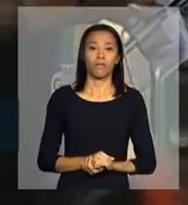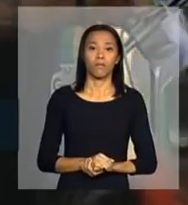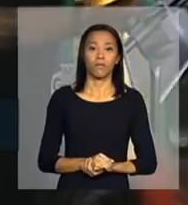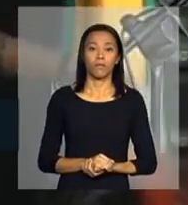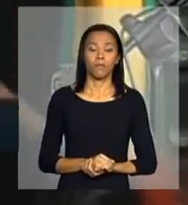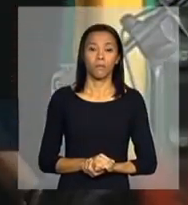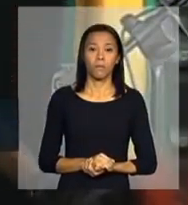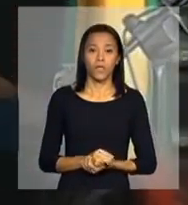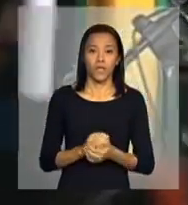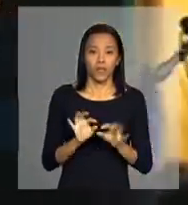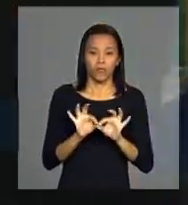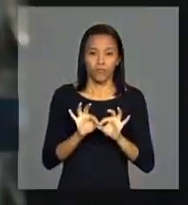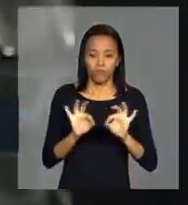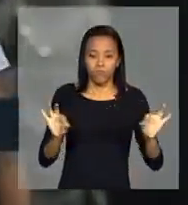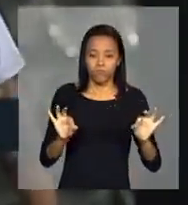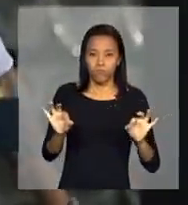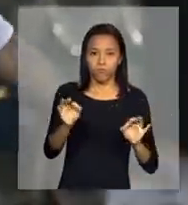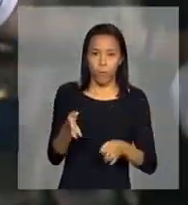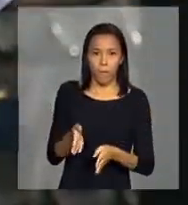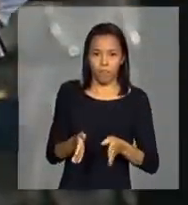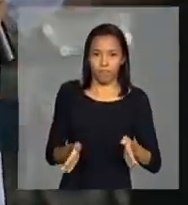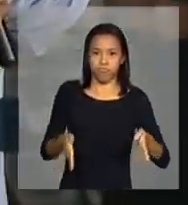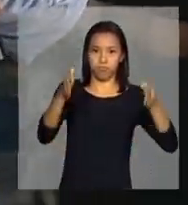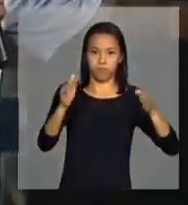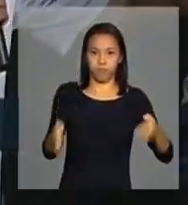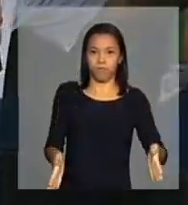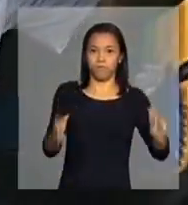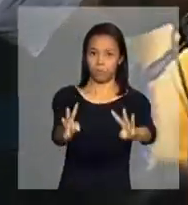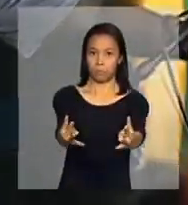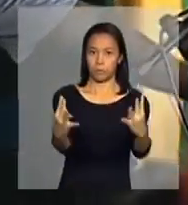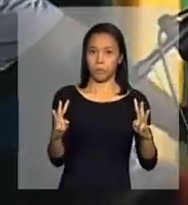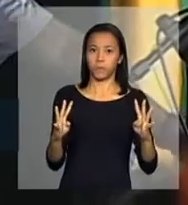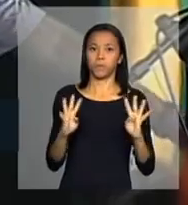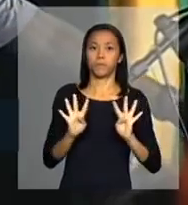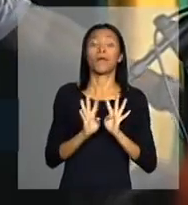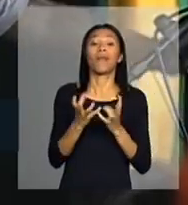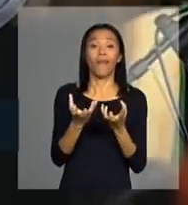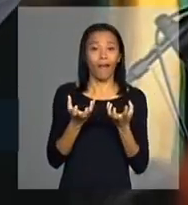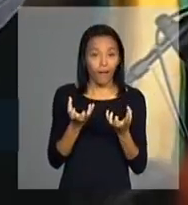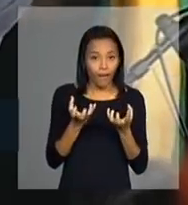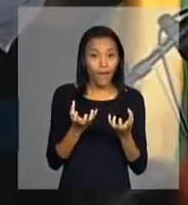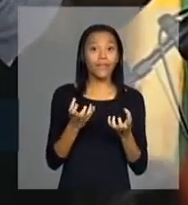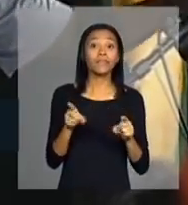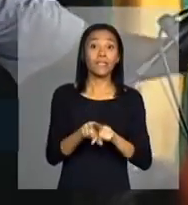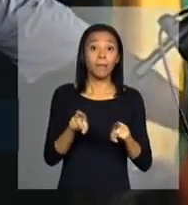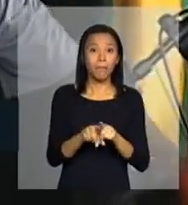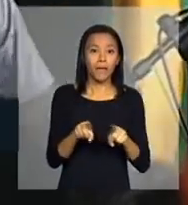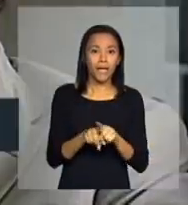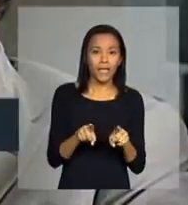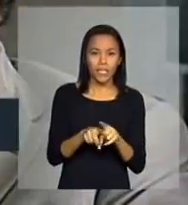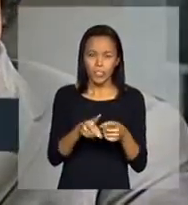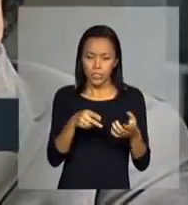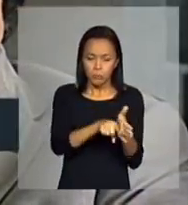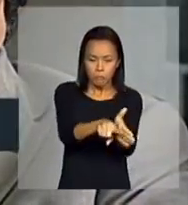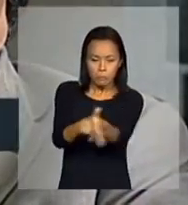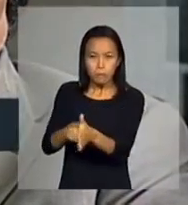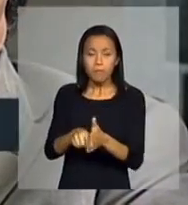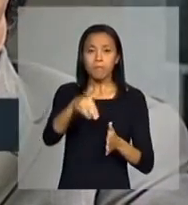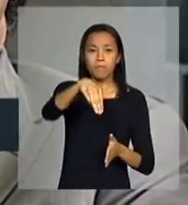lotear a nossa terra, querem mexer com a mineração dentro da nossa